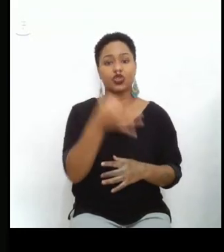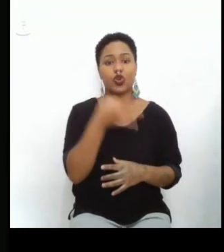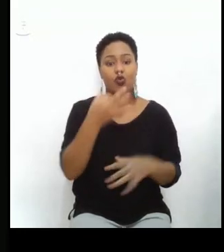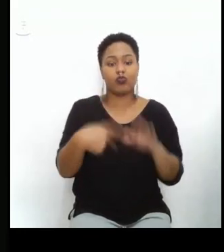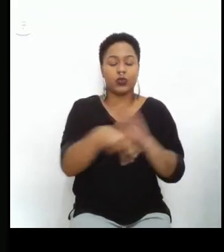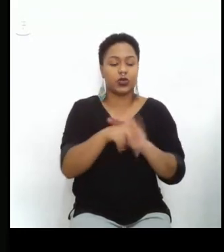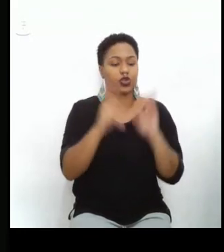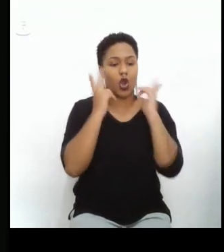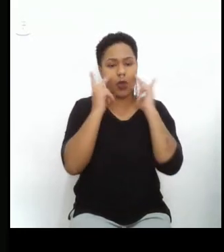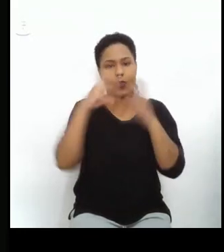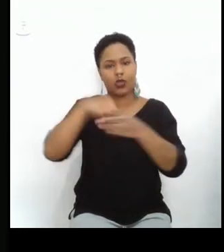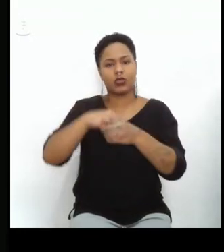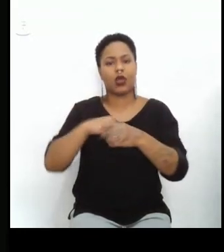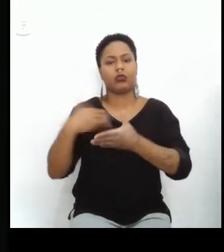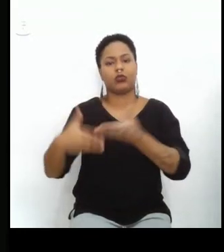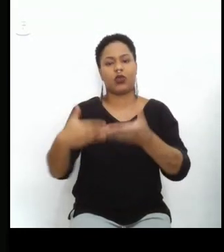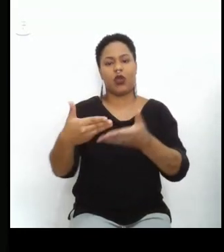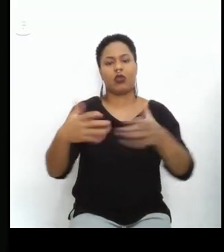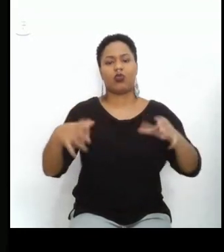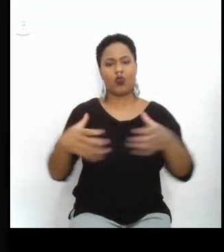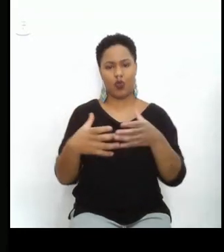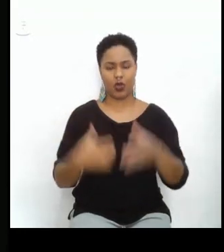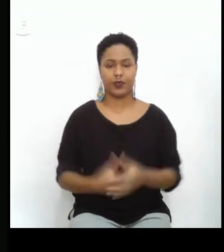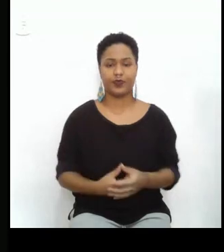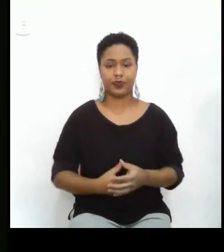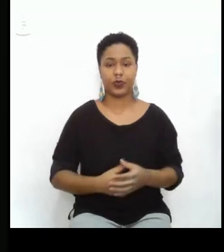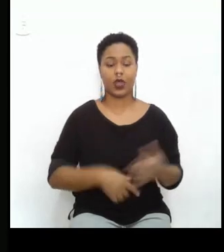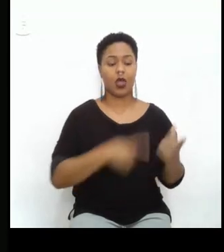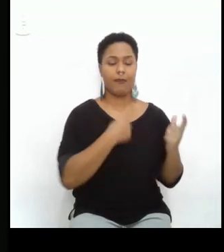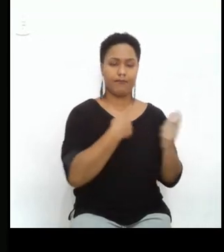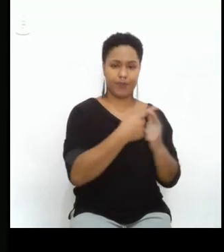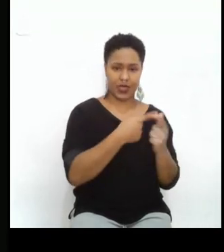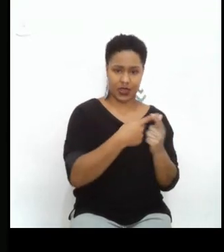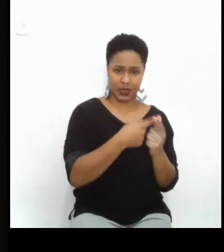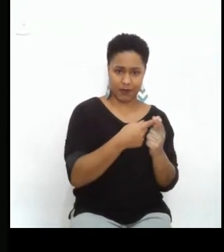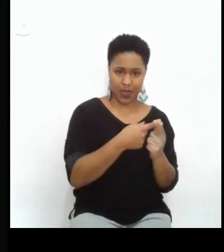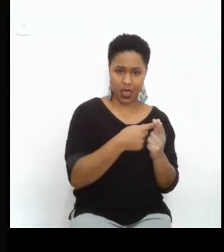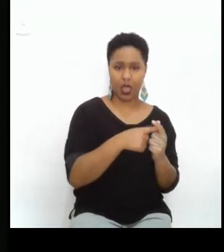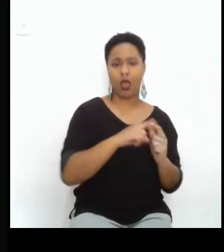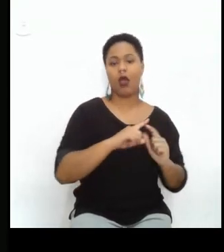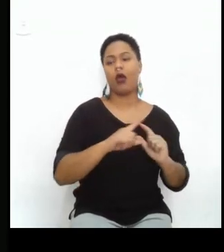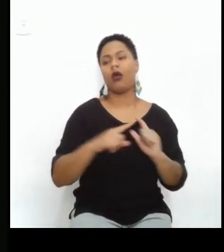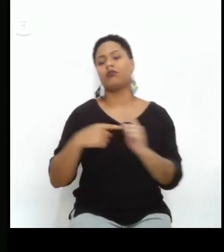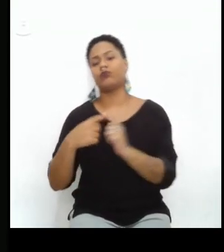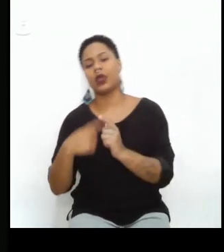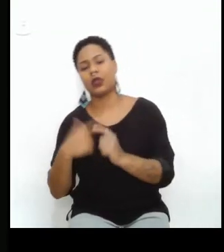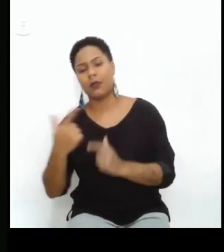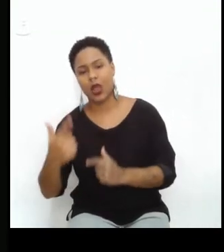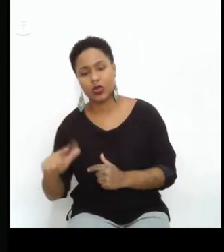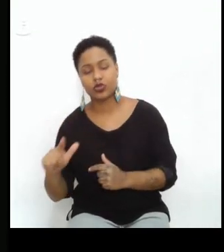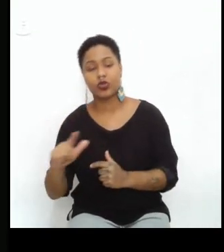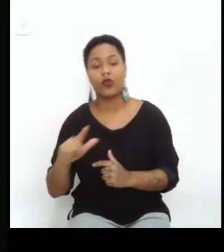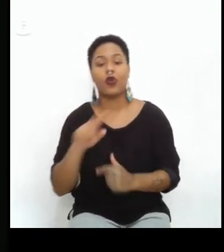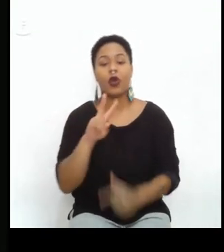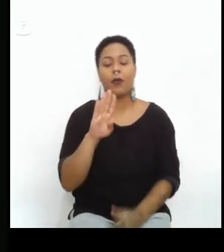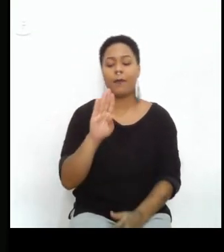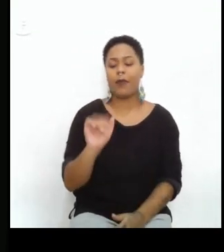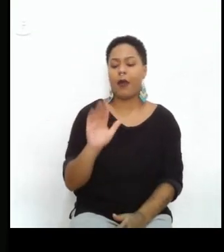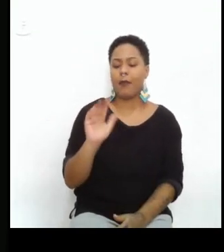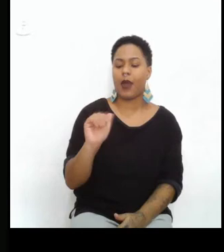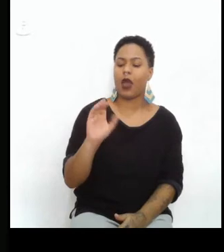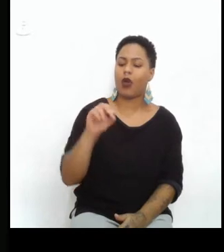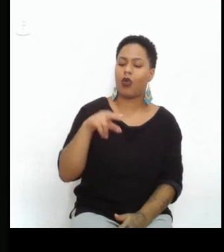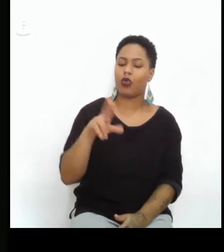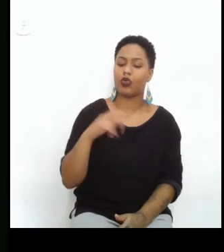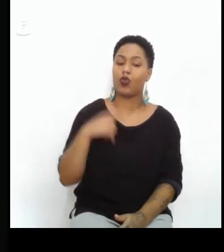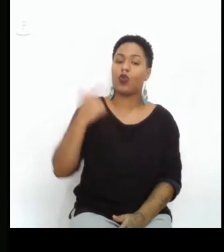também há entre um Toque de Berimbau e outro tabano localizava algum som repetições de